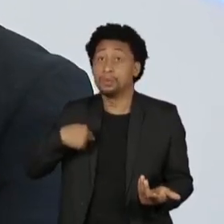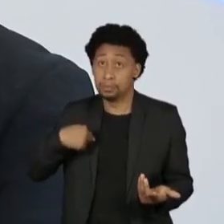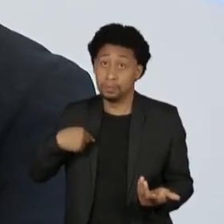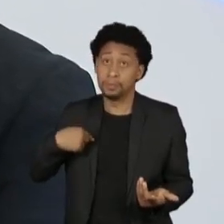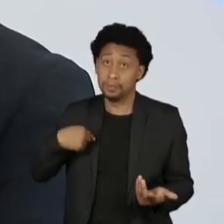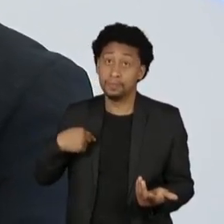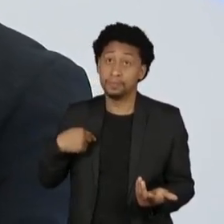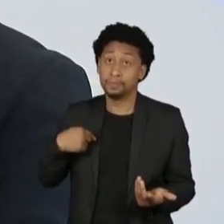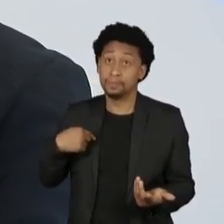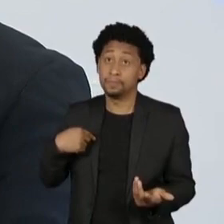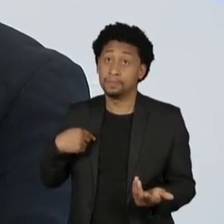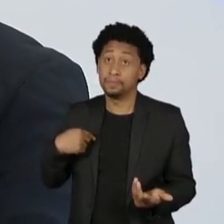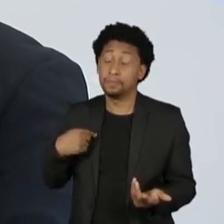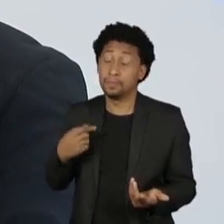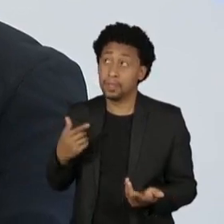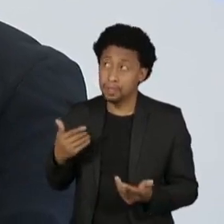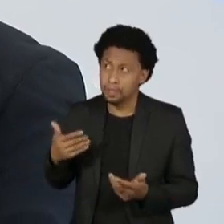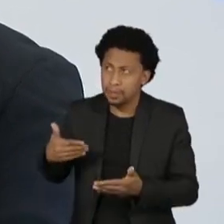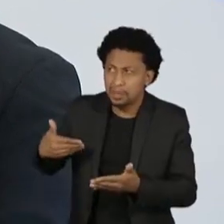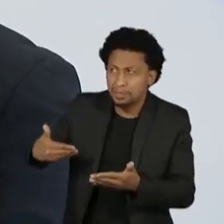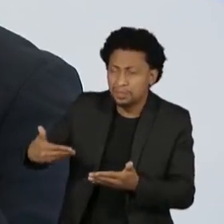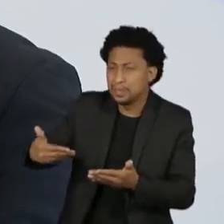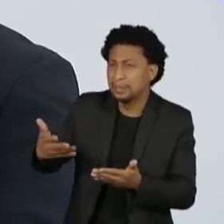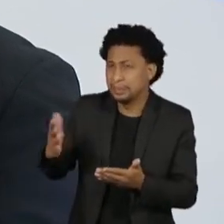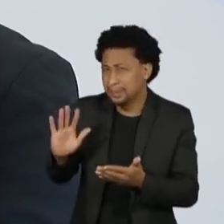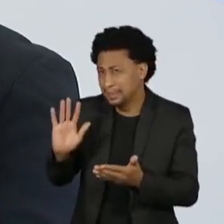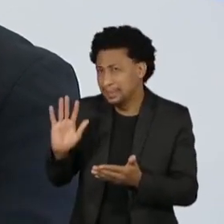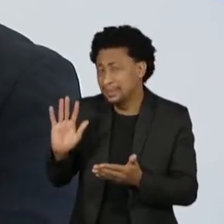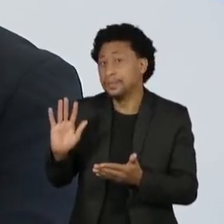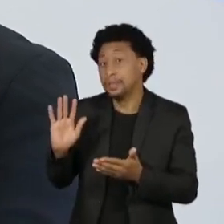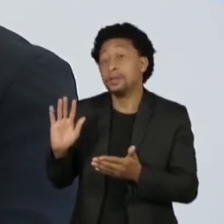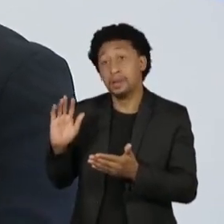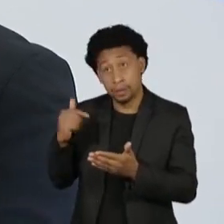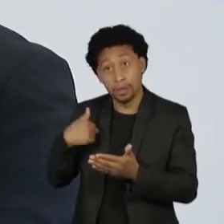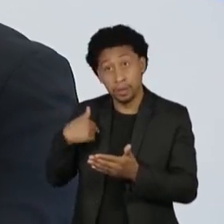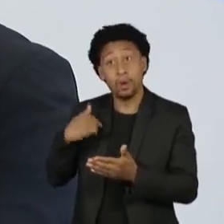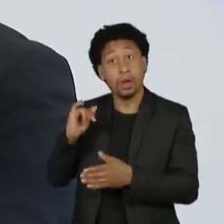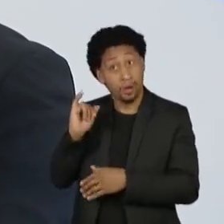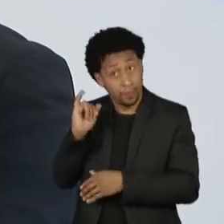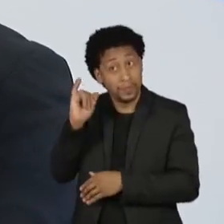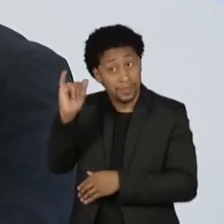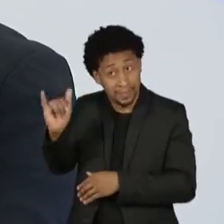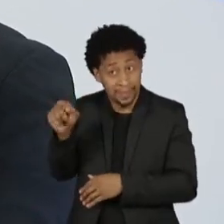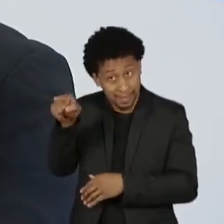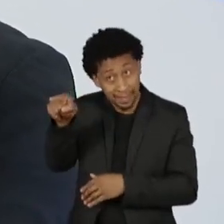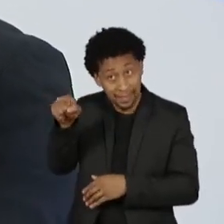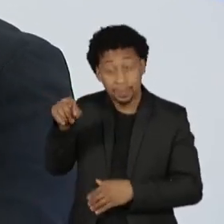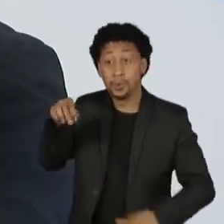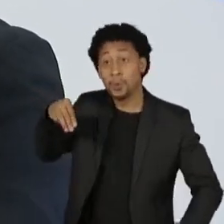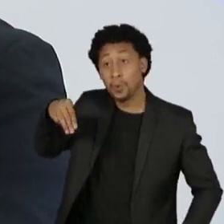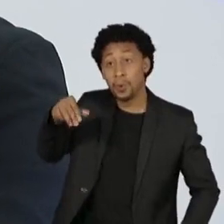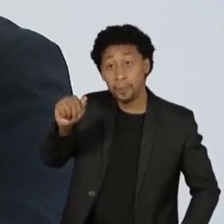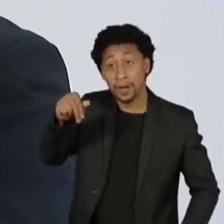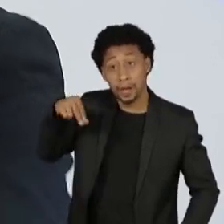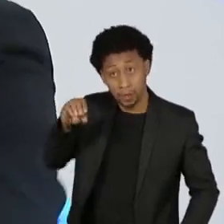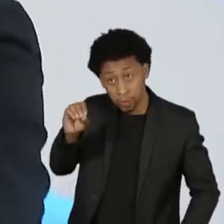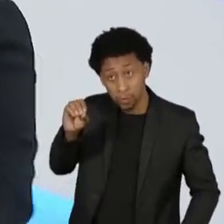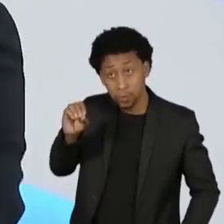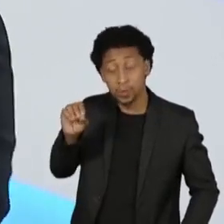que que falei para o brau fazer o filme